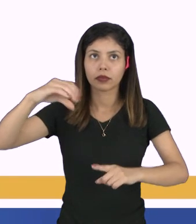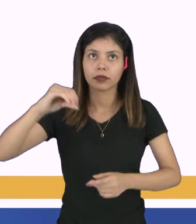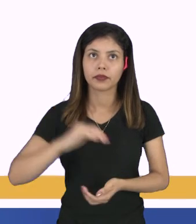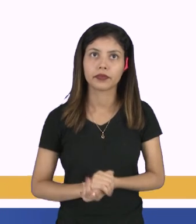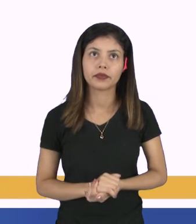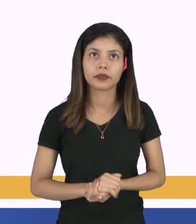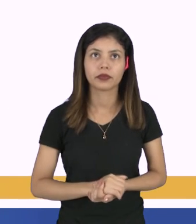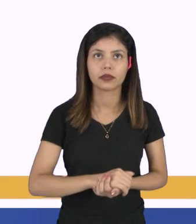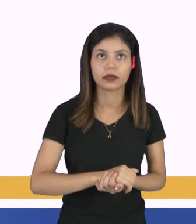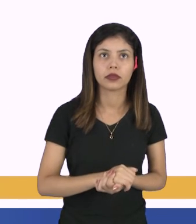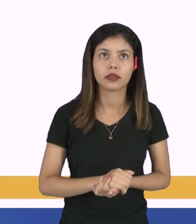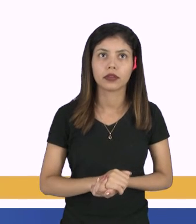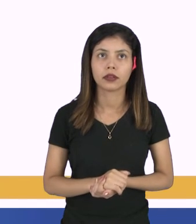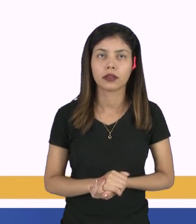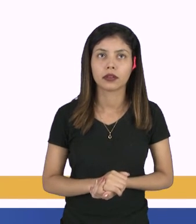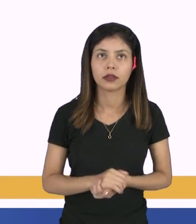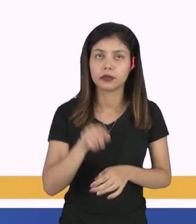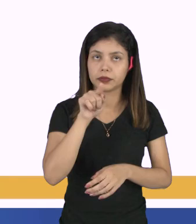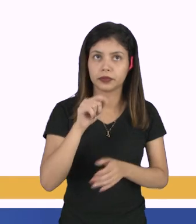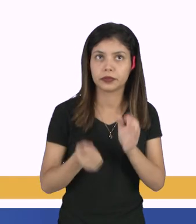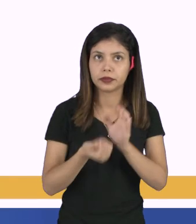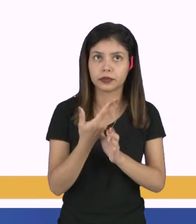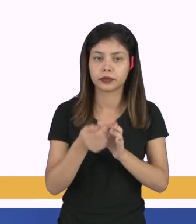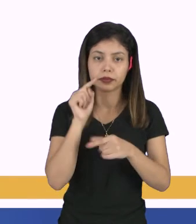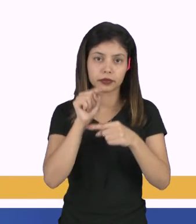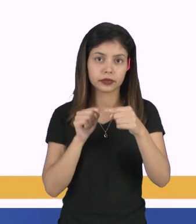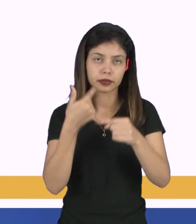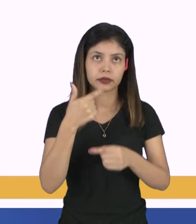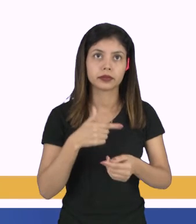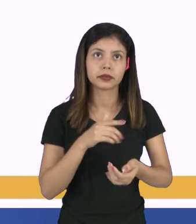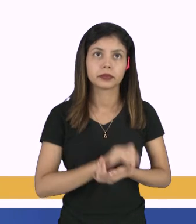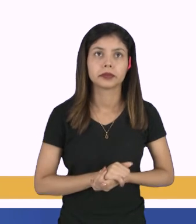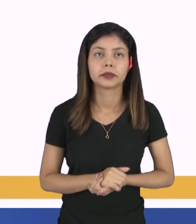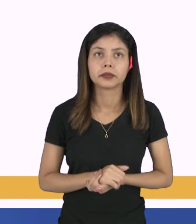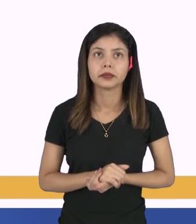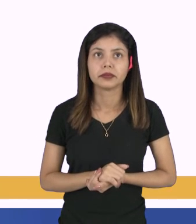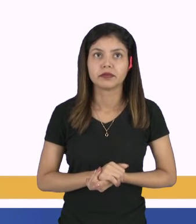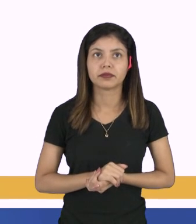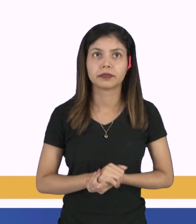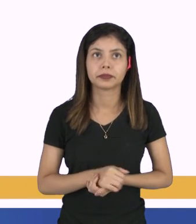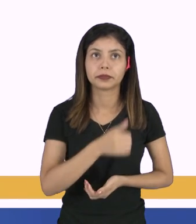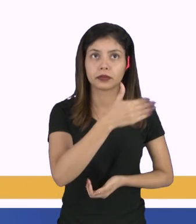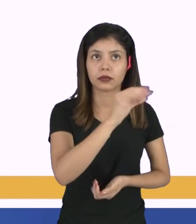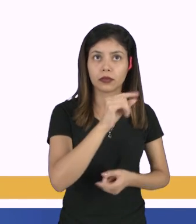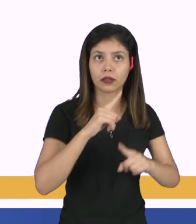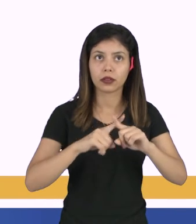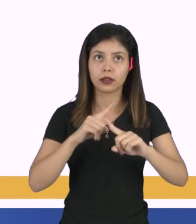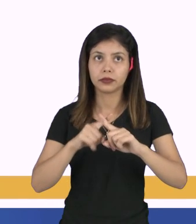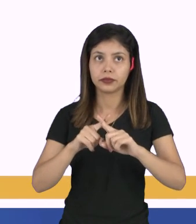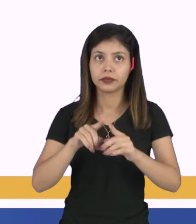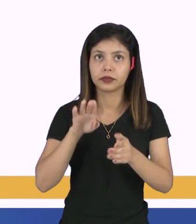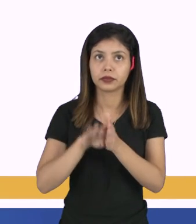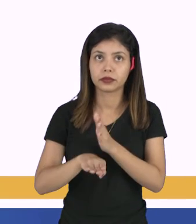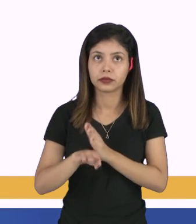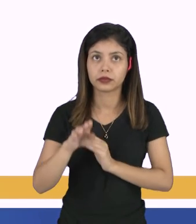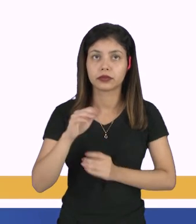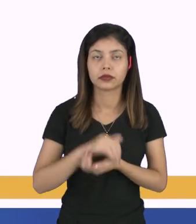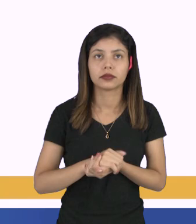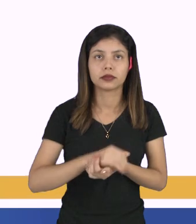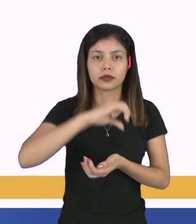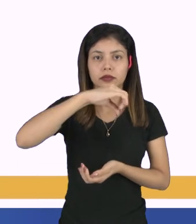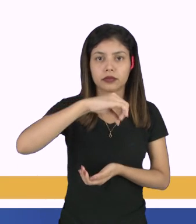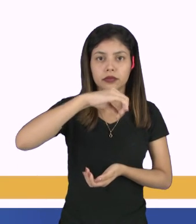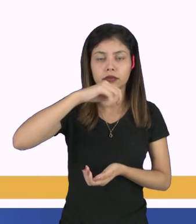por 100, e este produto dividido por 2. Eu posso fazer aqui 100 multiplicado por 97